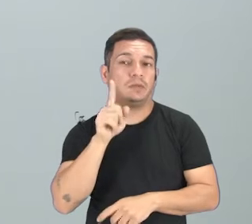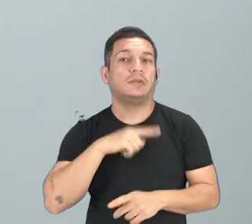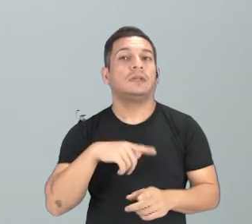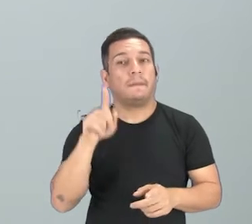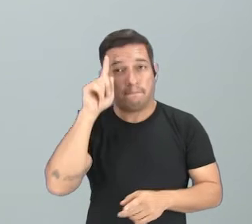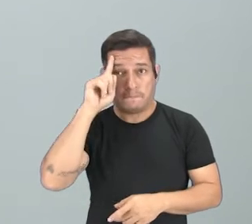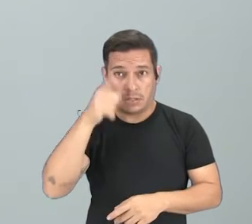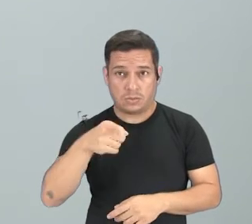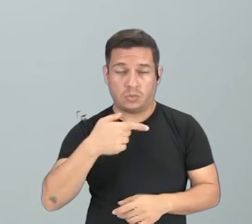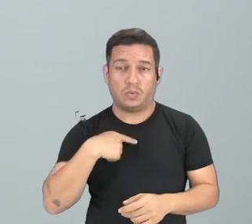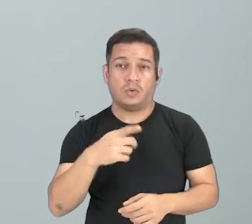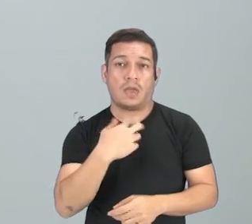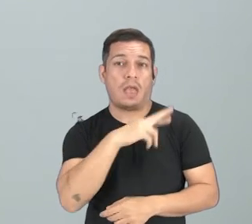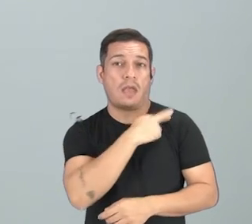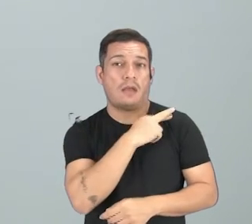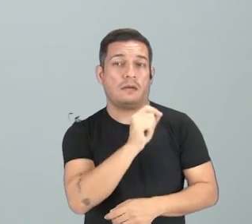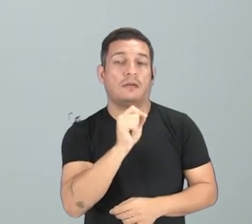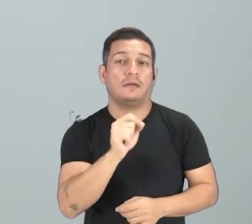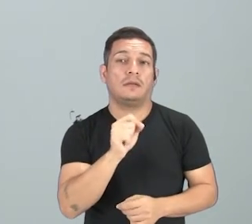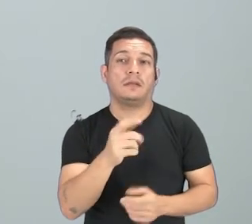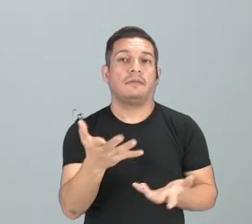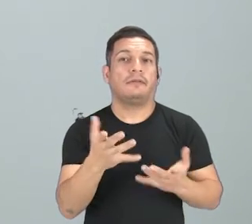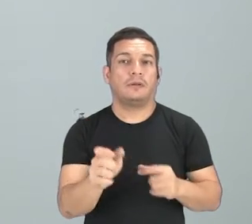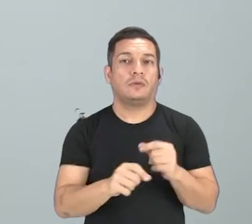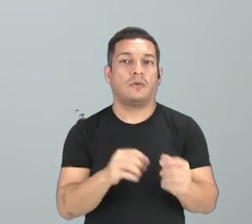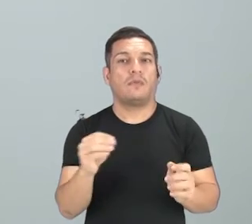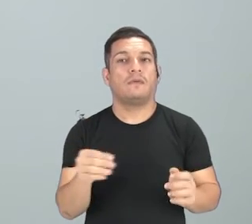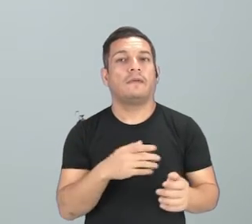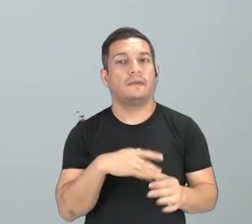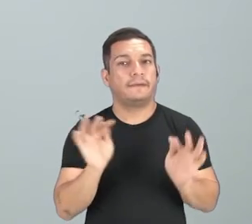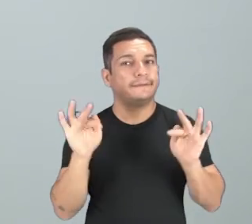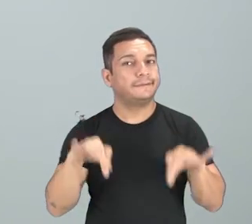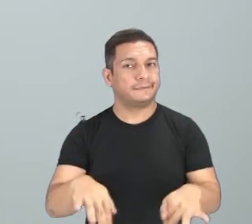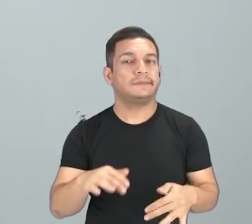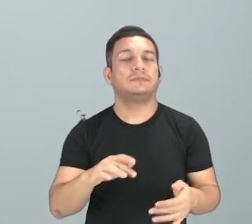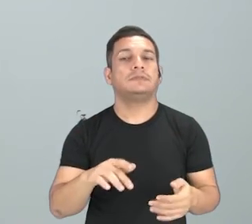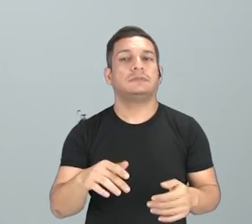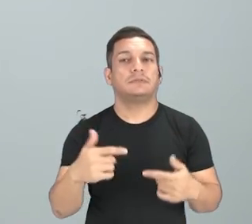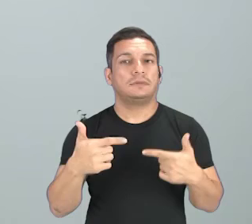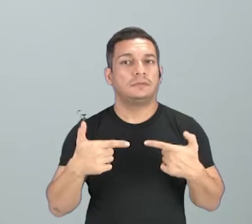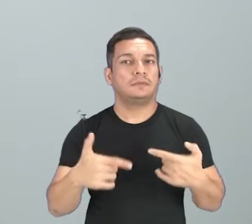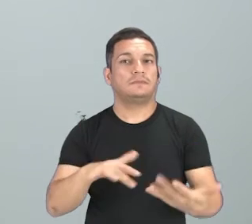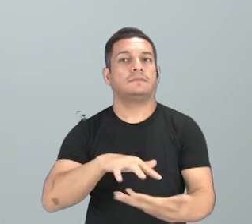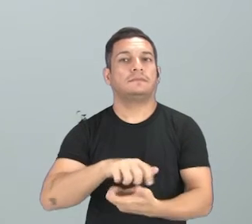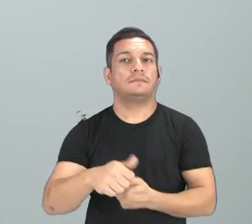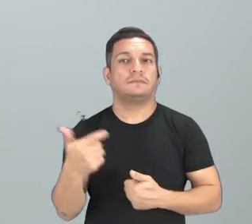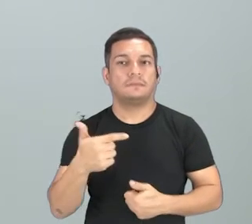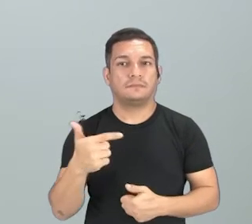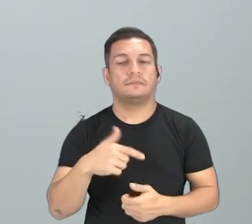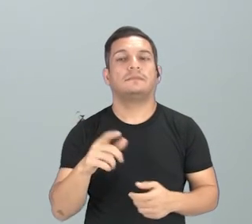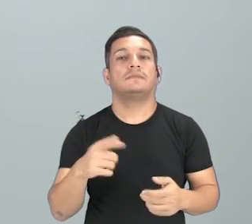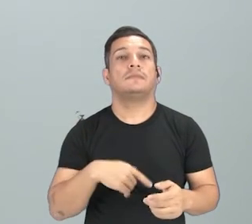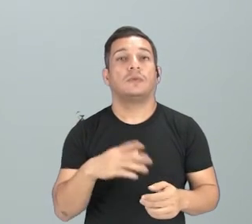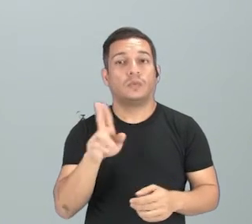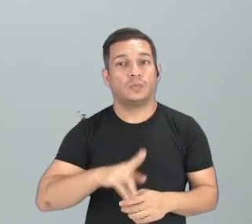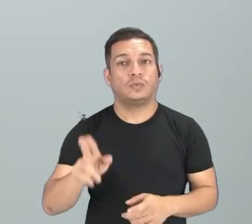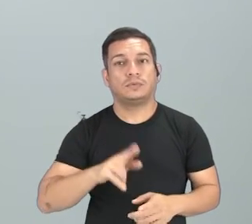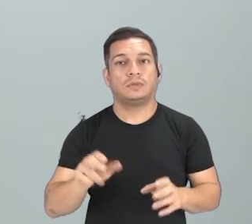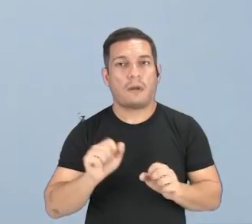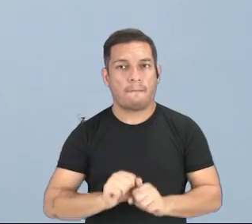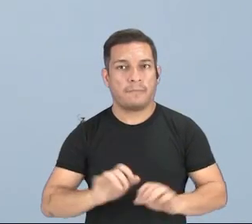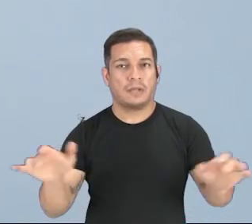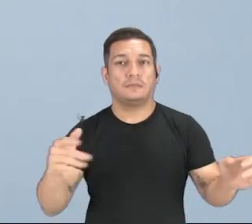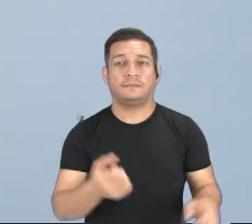atirou, foi quem quis colocar um fim na guerra, na Segunda Guerra Mundial, exatamente com essas bombas.